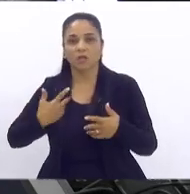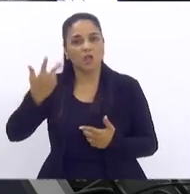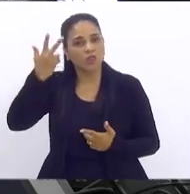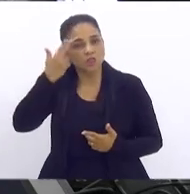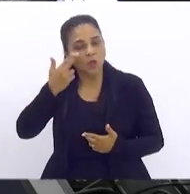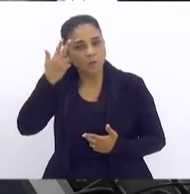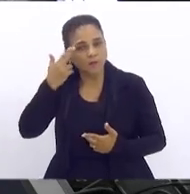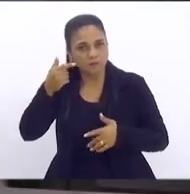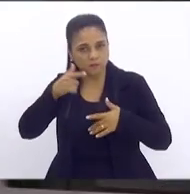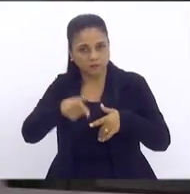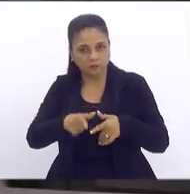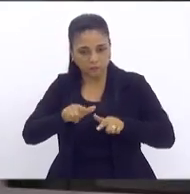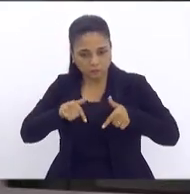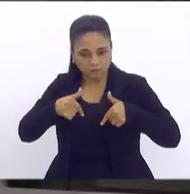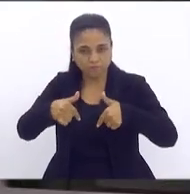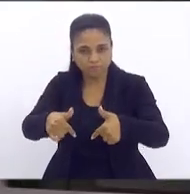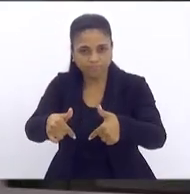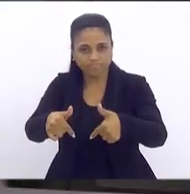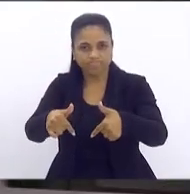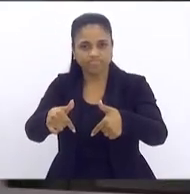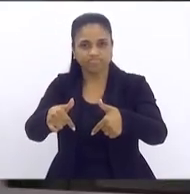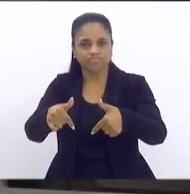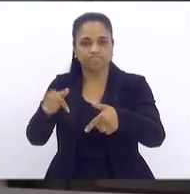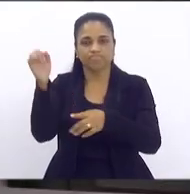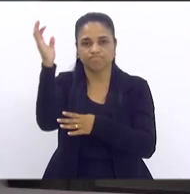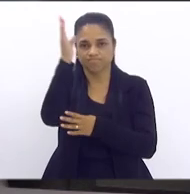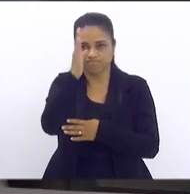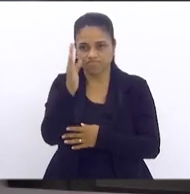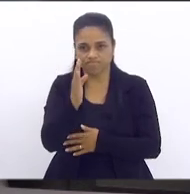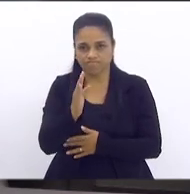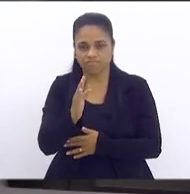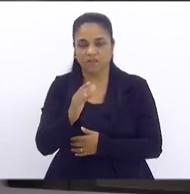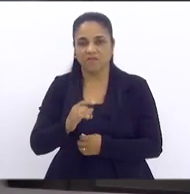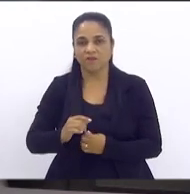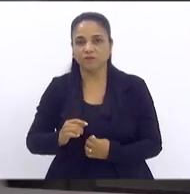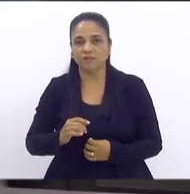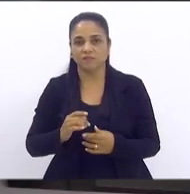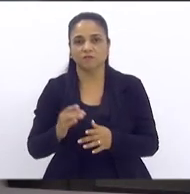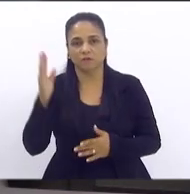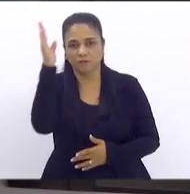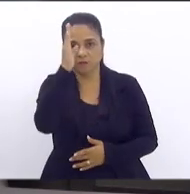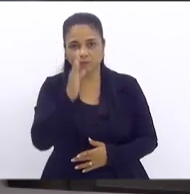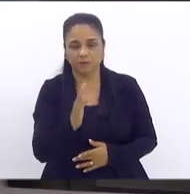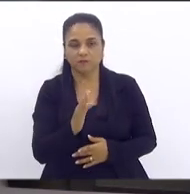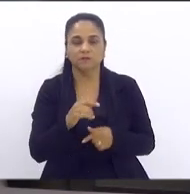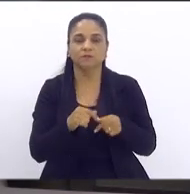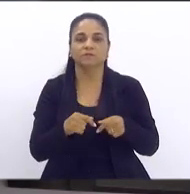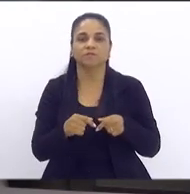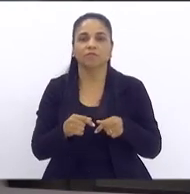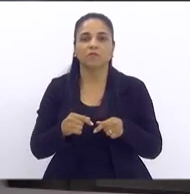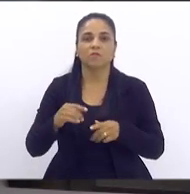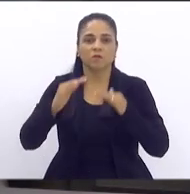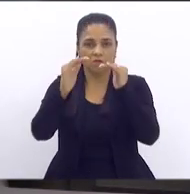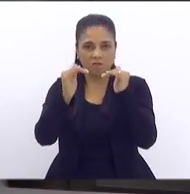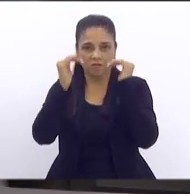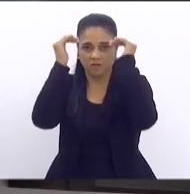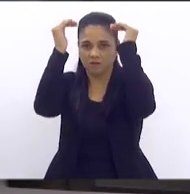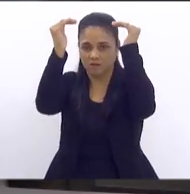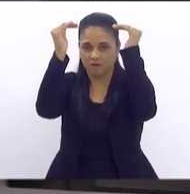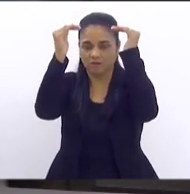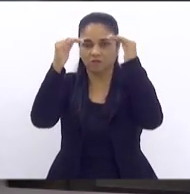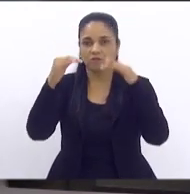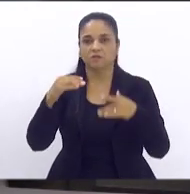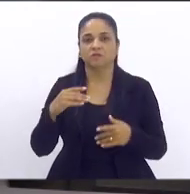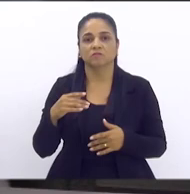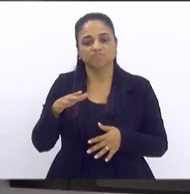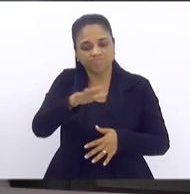dos atos em caráter nacional. Tá? E há uma autoridade marítima